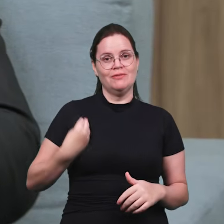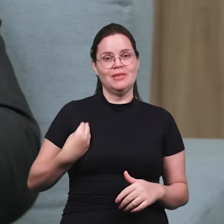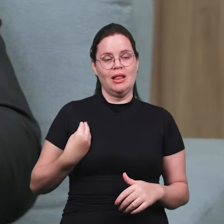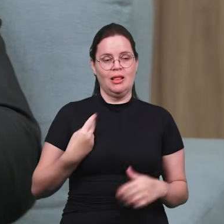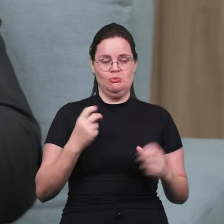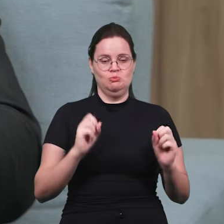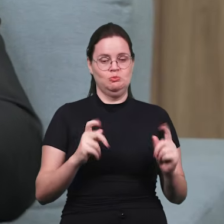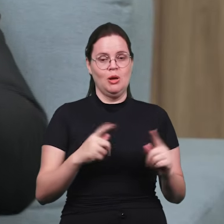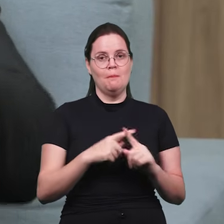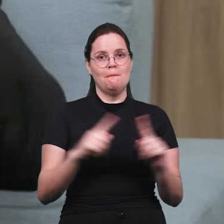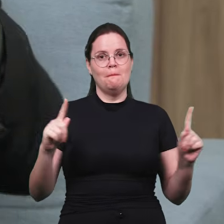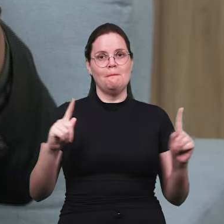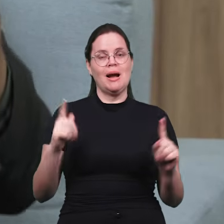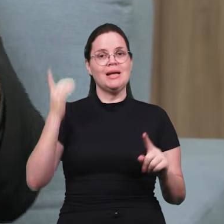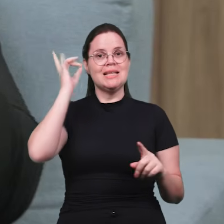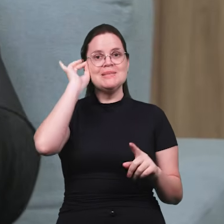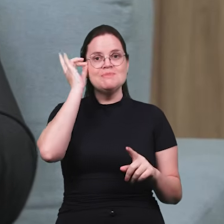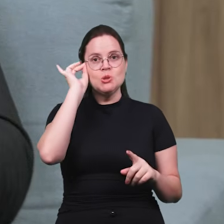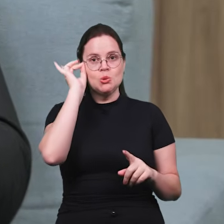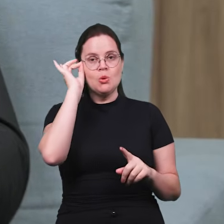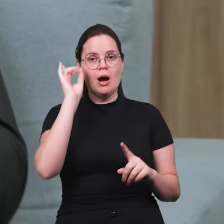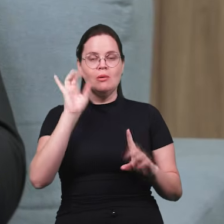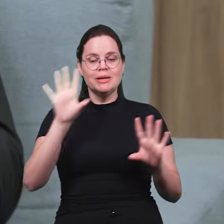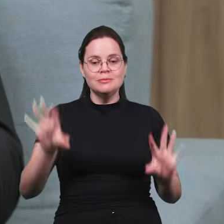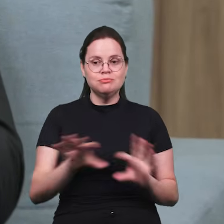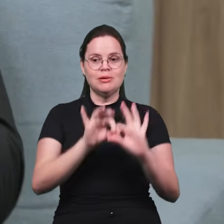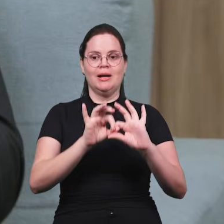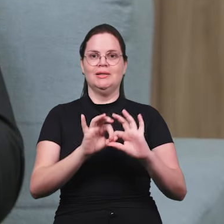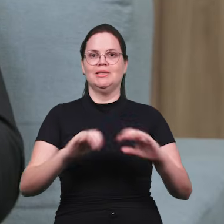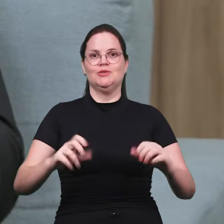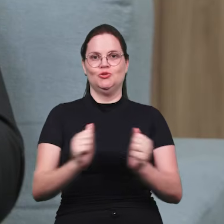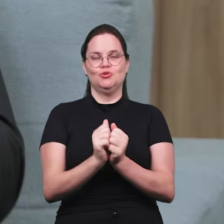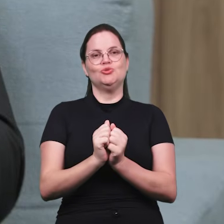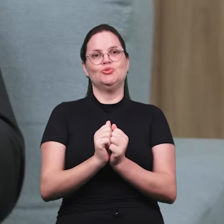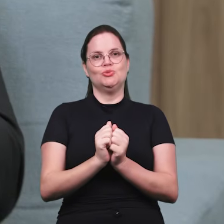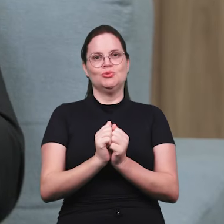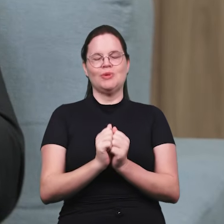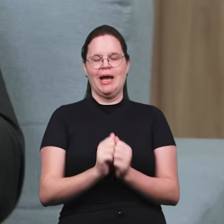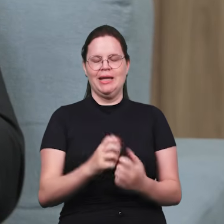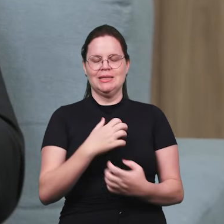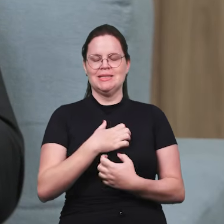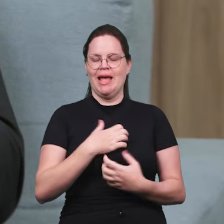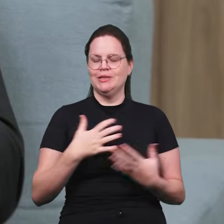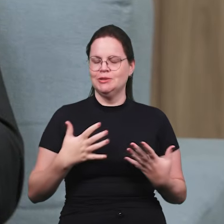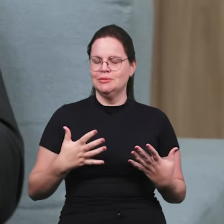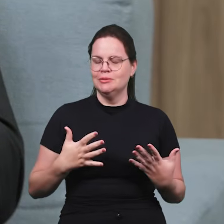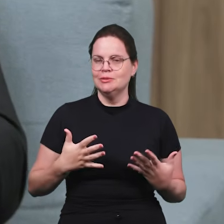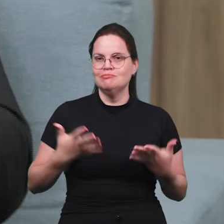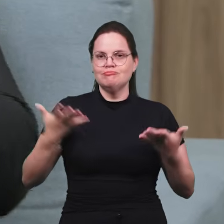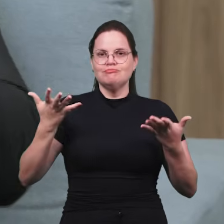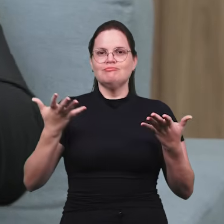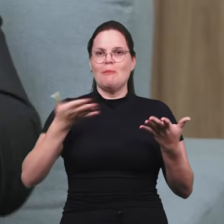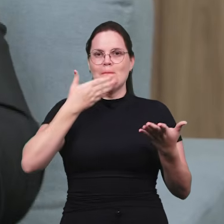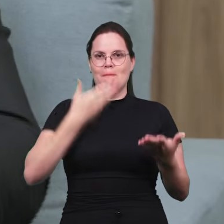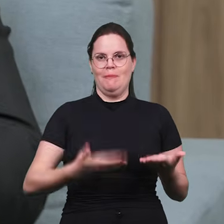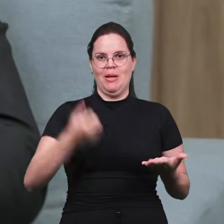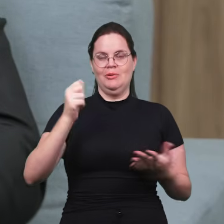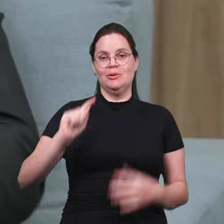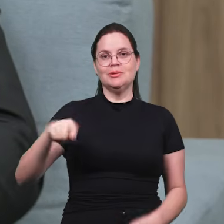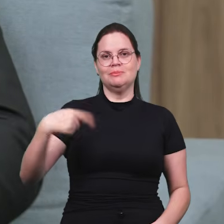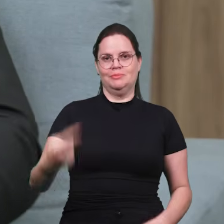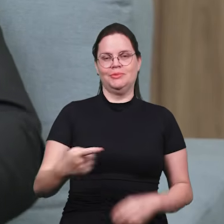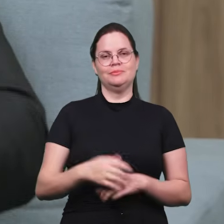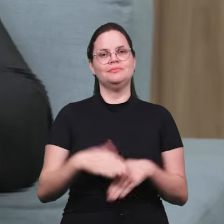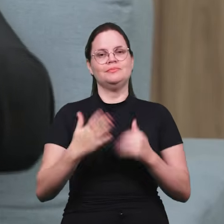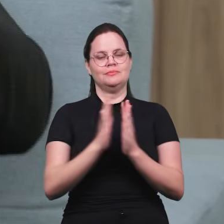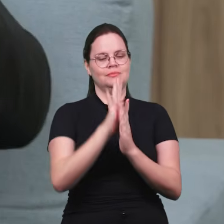espiritual, ela abraça a causa da pessoa, né? E aí a pessoa até se sente mais confortável depois. Então ela recebe uma oração, uma